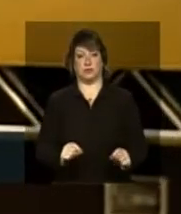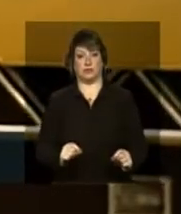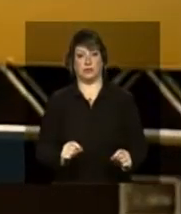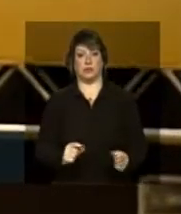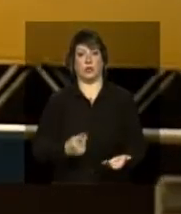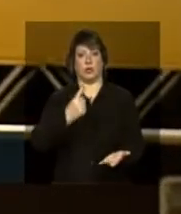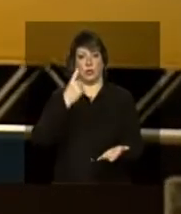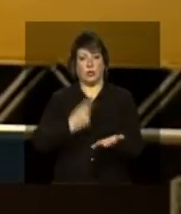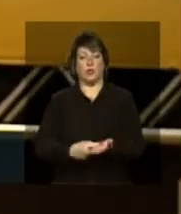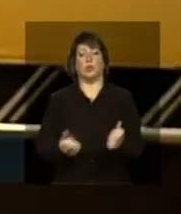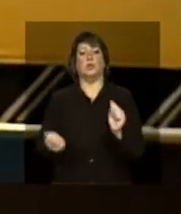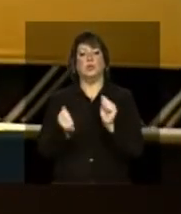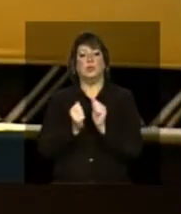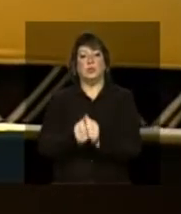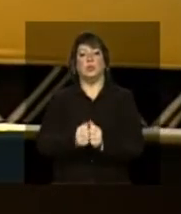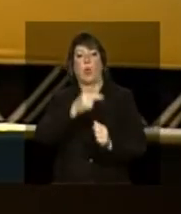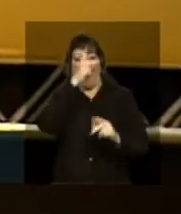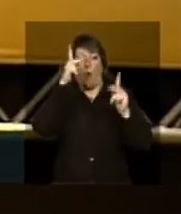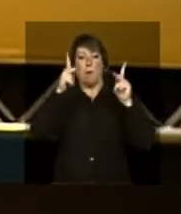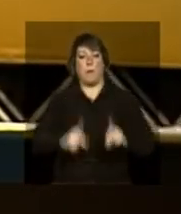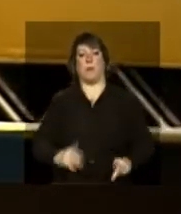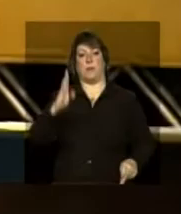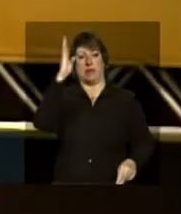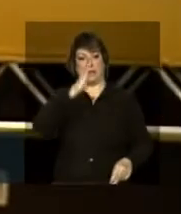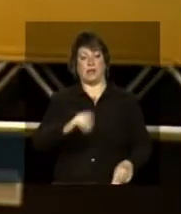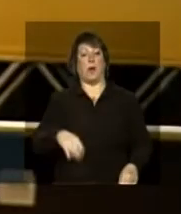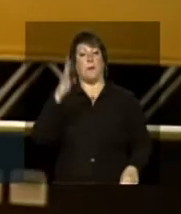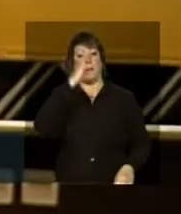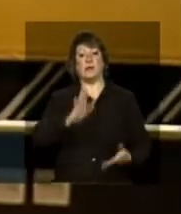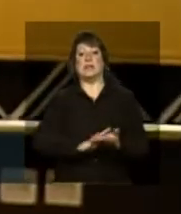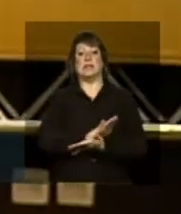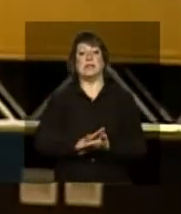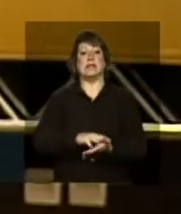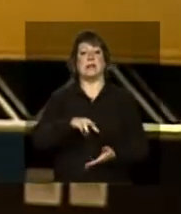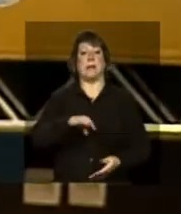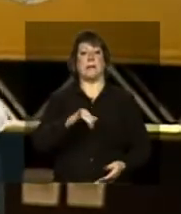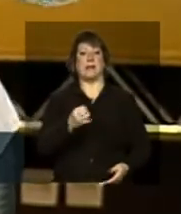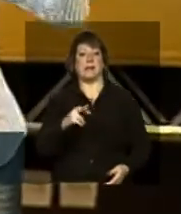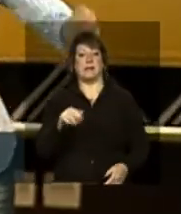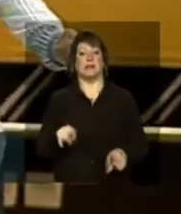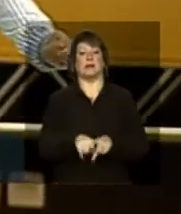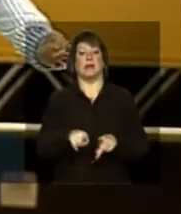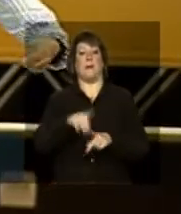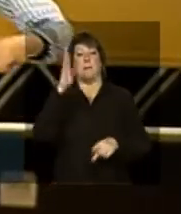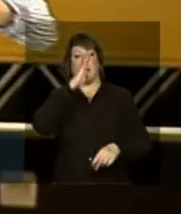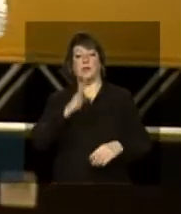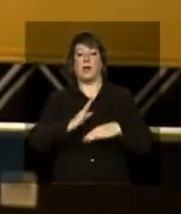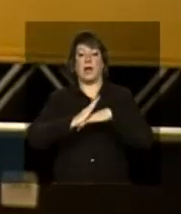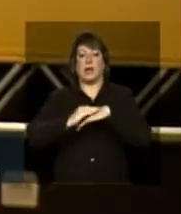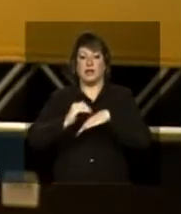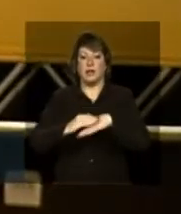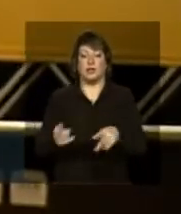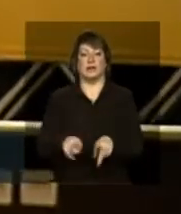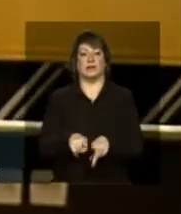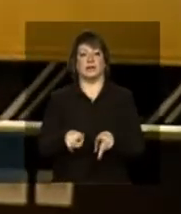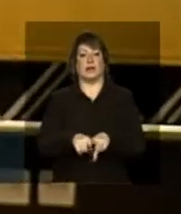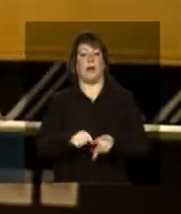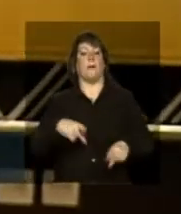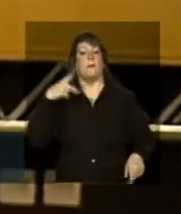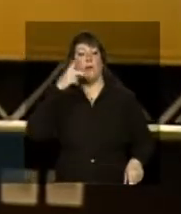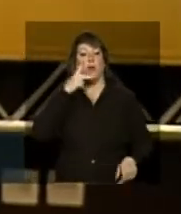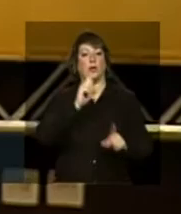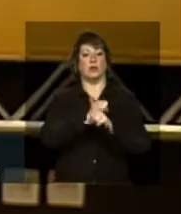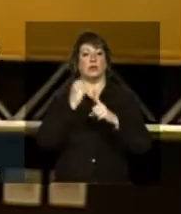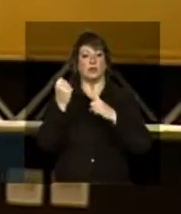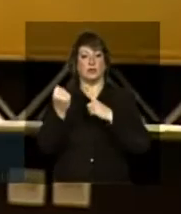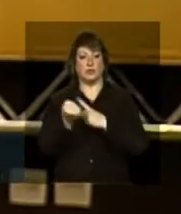junto com o povo brasileiro, com o Brasil sem miséria, com o Brasil carinhoso, com políticas sociais,